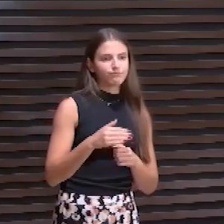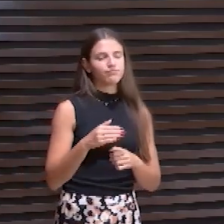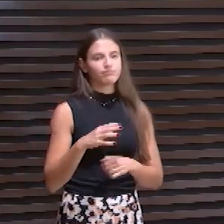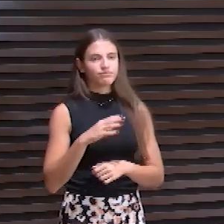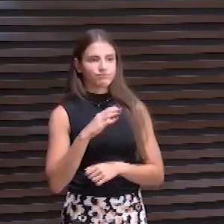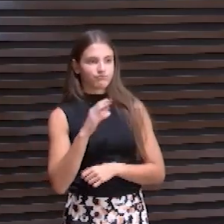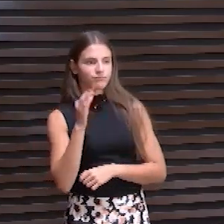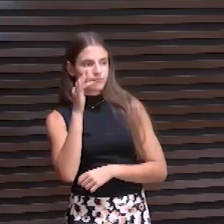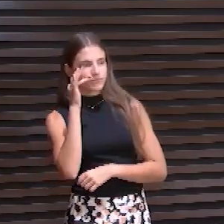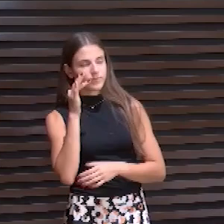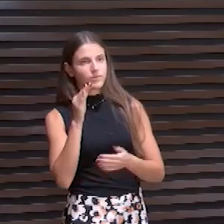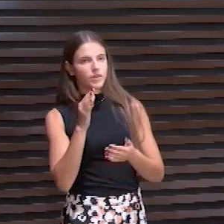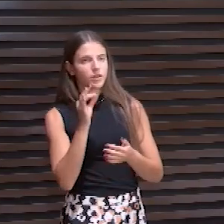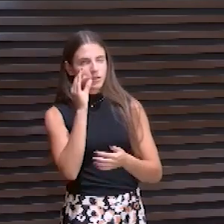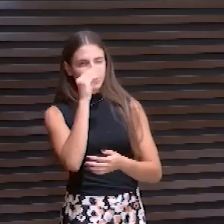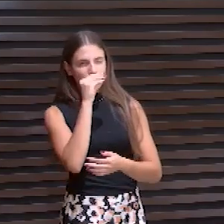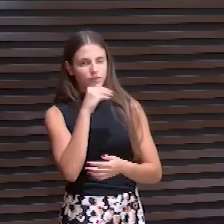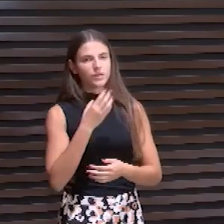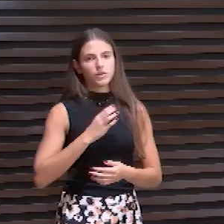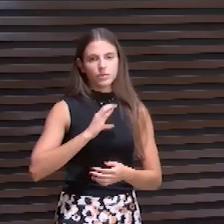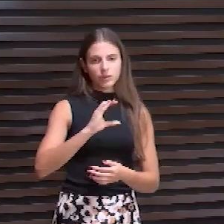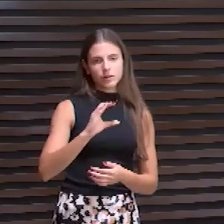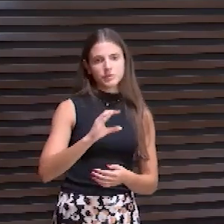Nós observamos que Cafarnaum